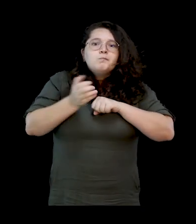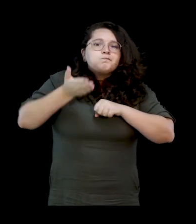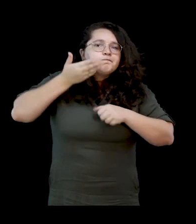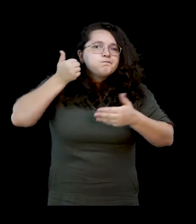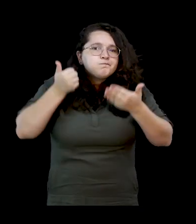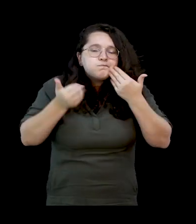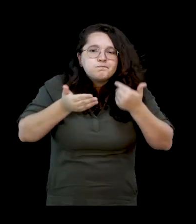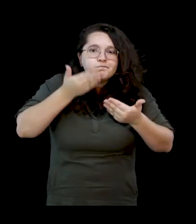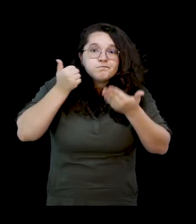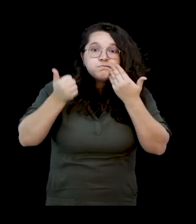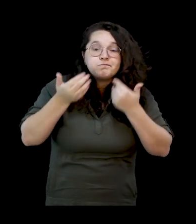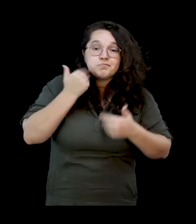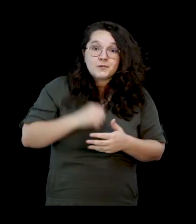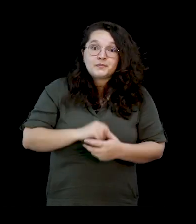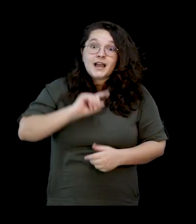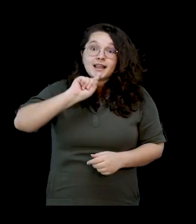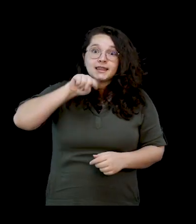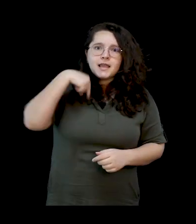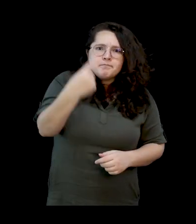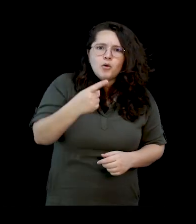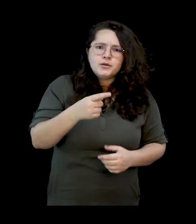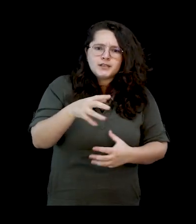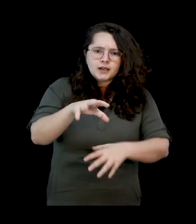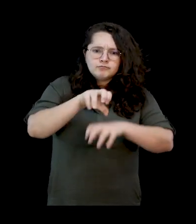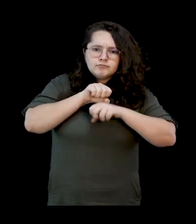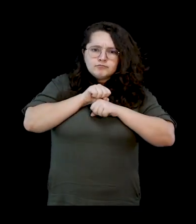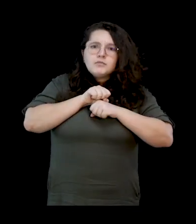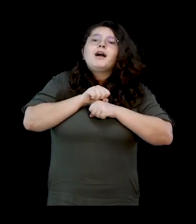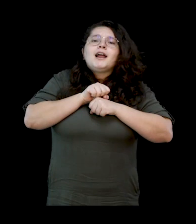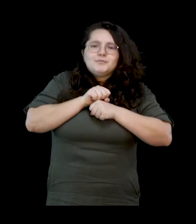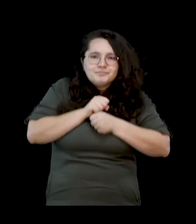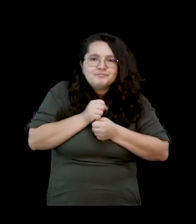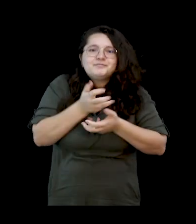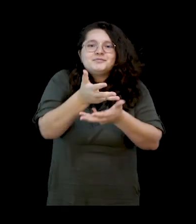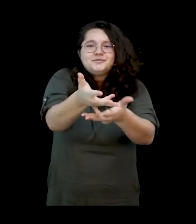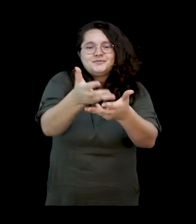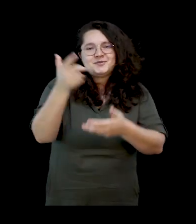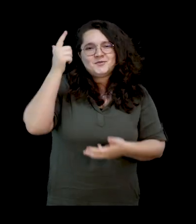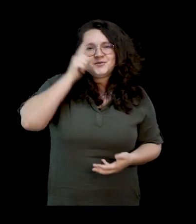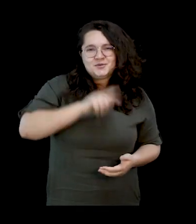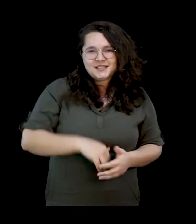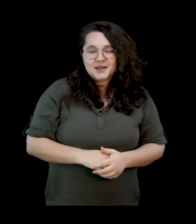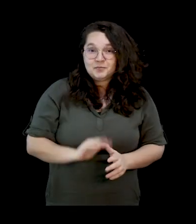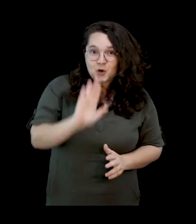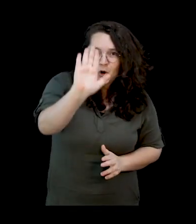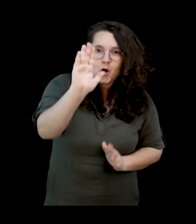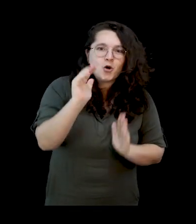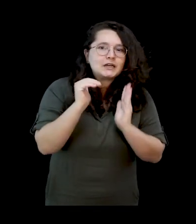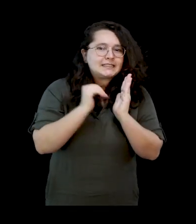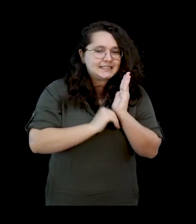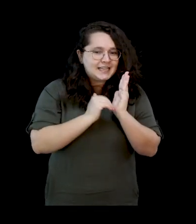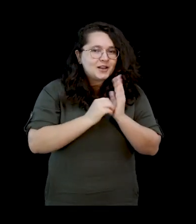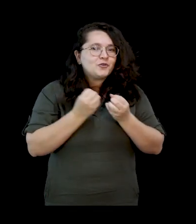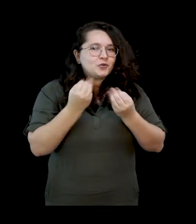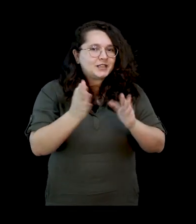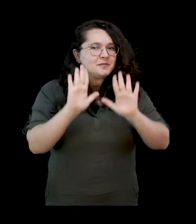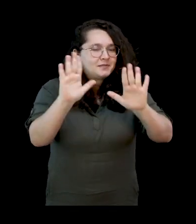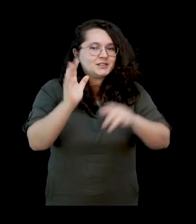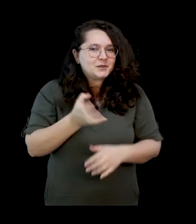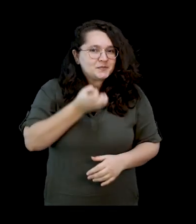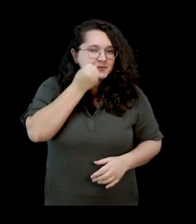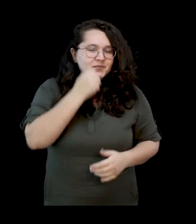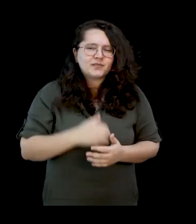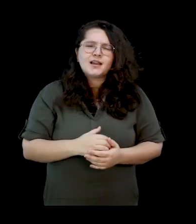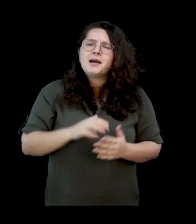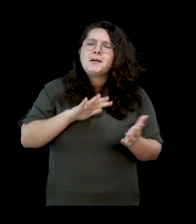para fora isso que ela apropriou. Eu vou contar um segredo para você, não espalha muito por aí, mas lá pelos